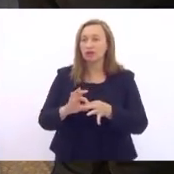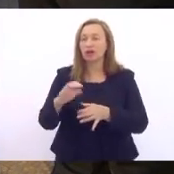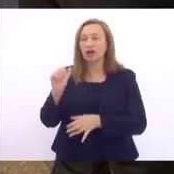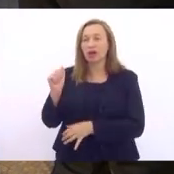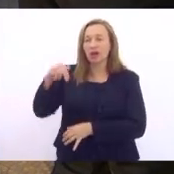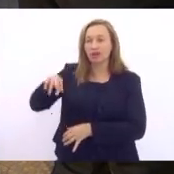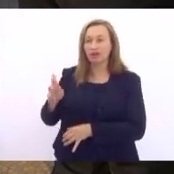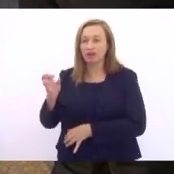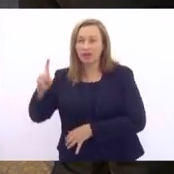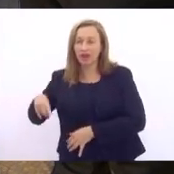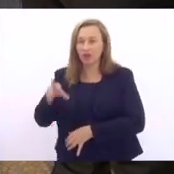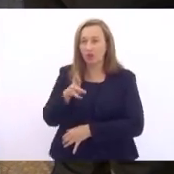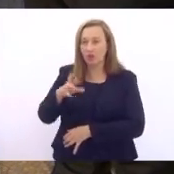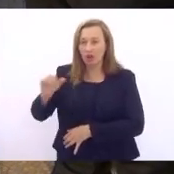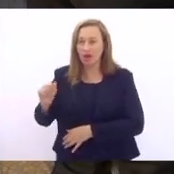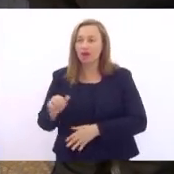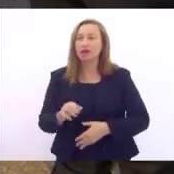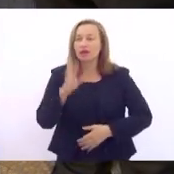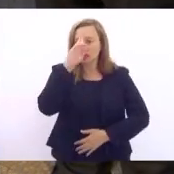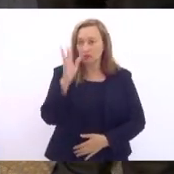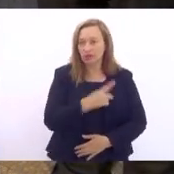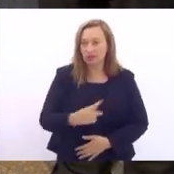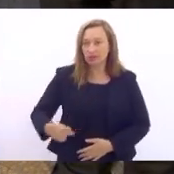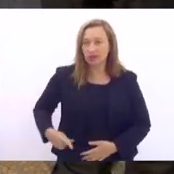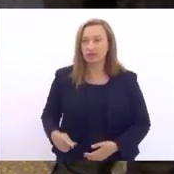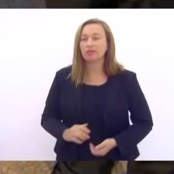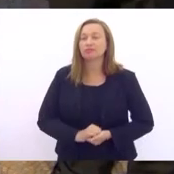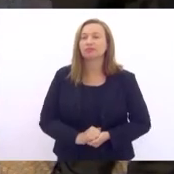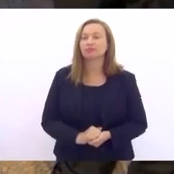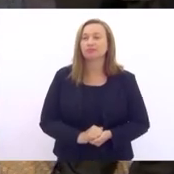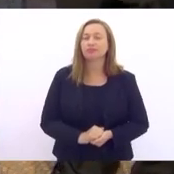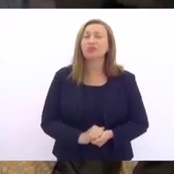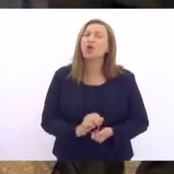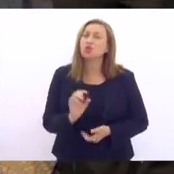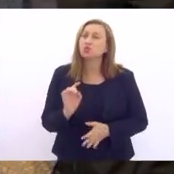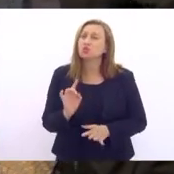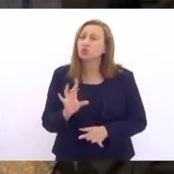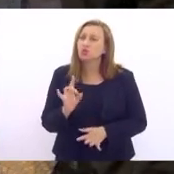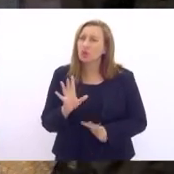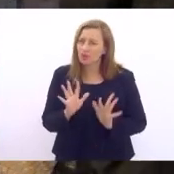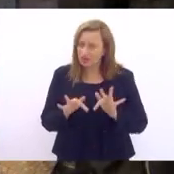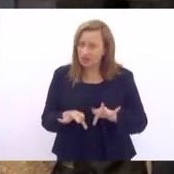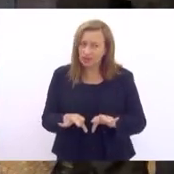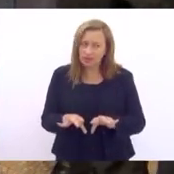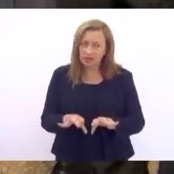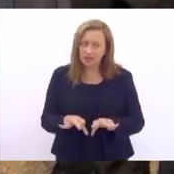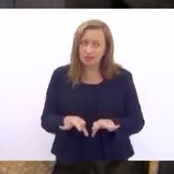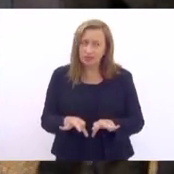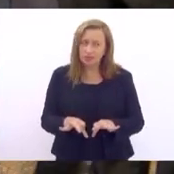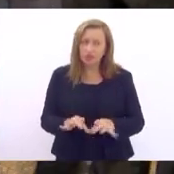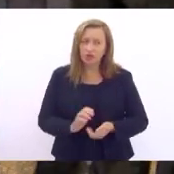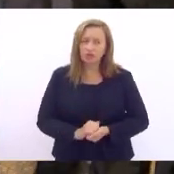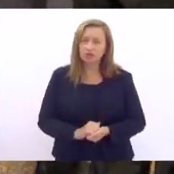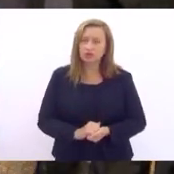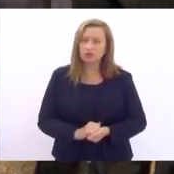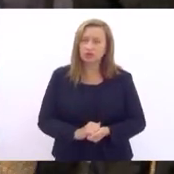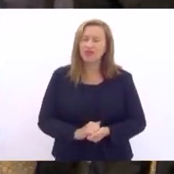Presidente, só para encerrar, esse assunto...